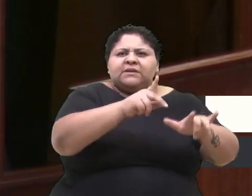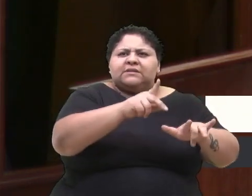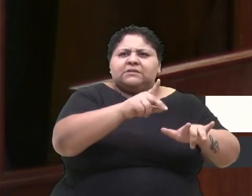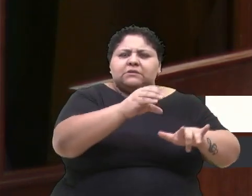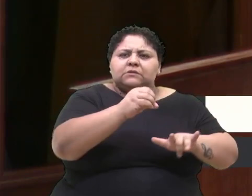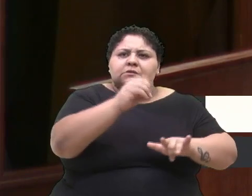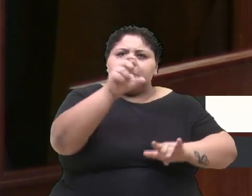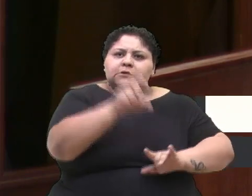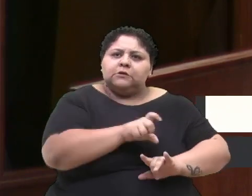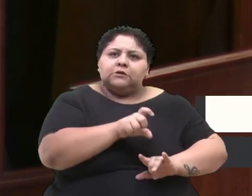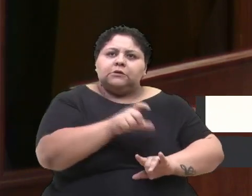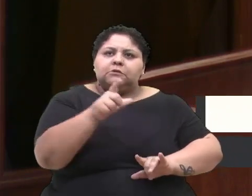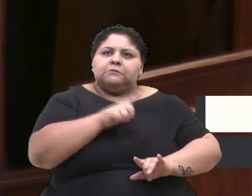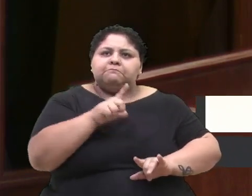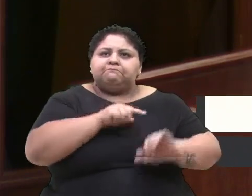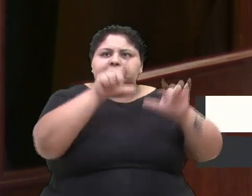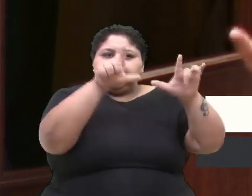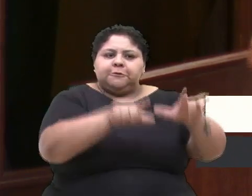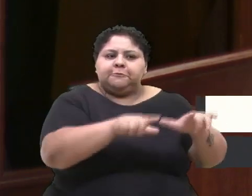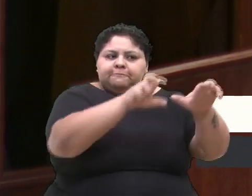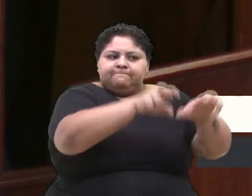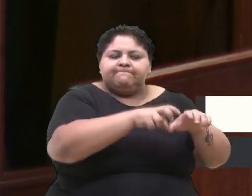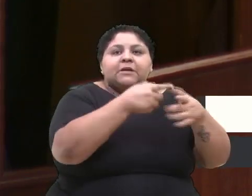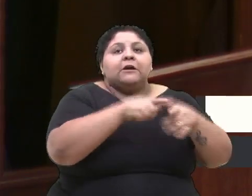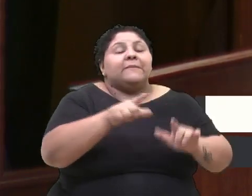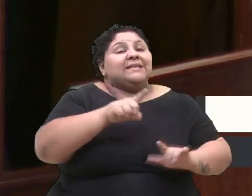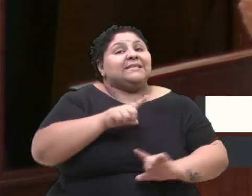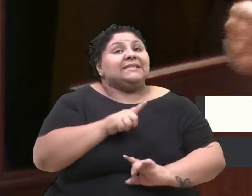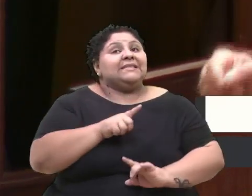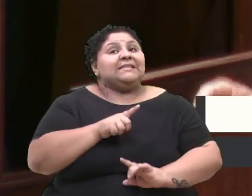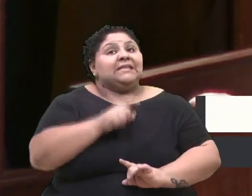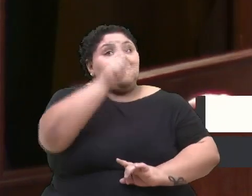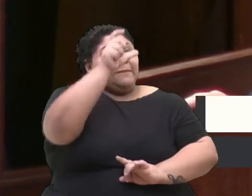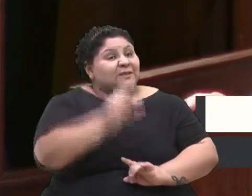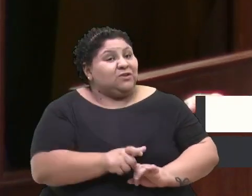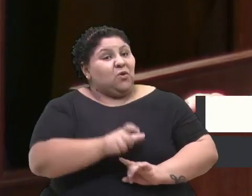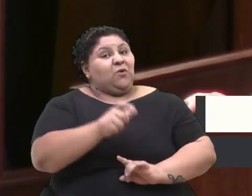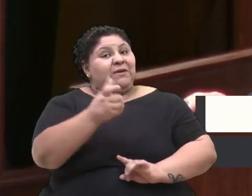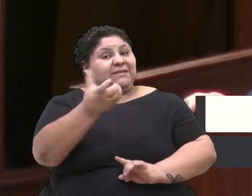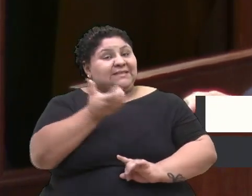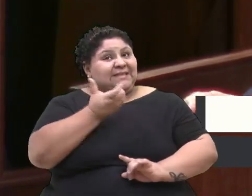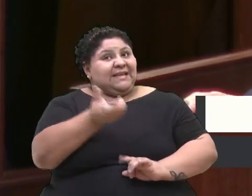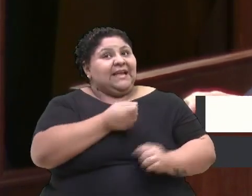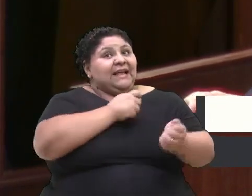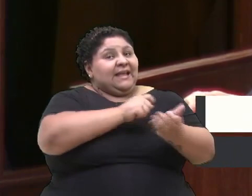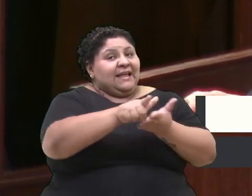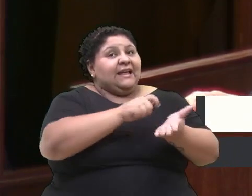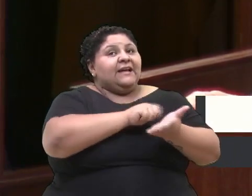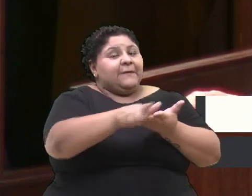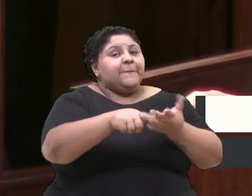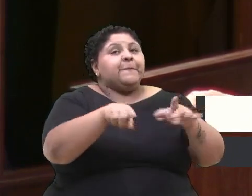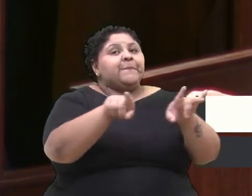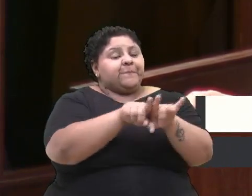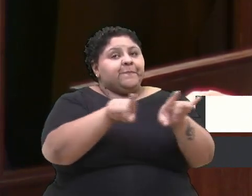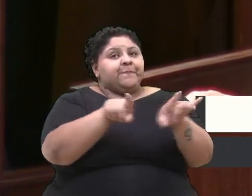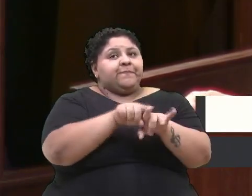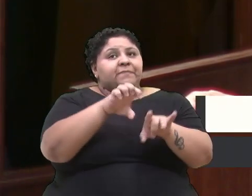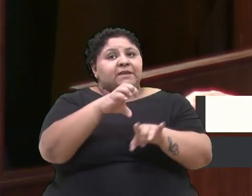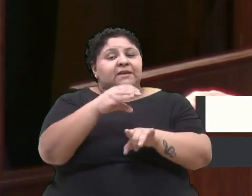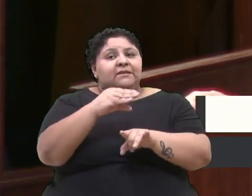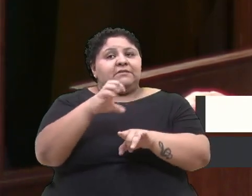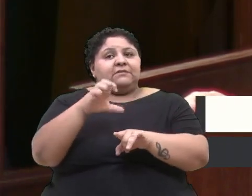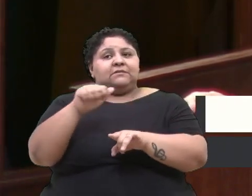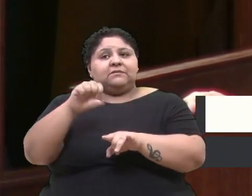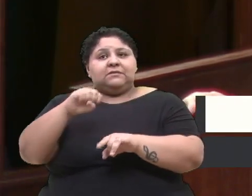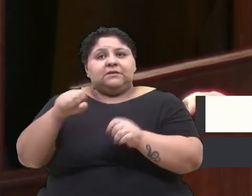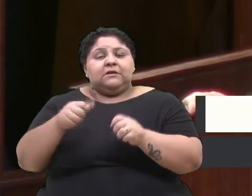tem nenhum espaço vago, e nós temos gente querendo alugar. Então, a Ceasa, ela precisa crescer, mas